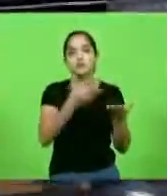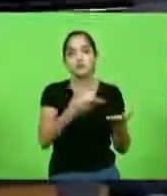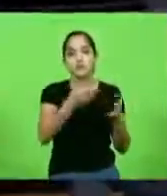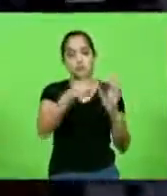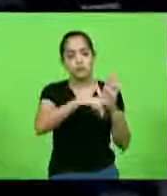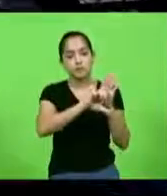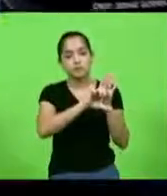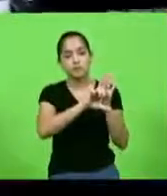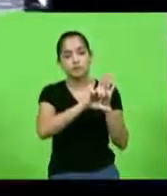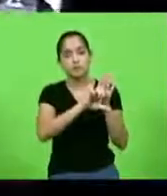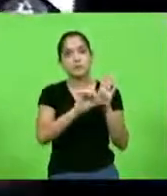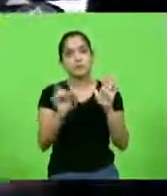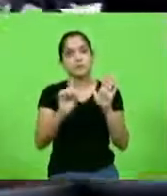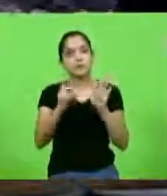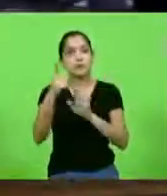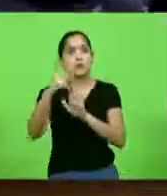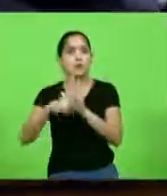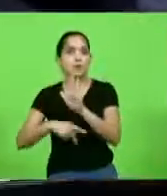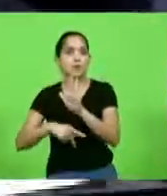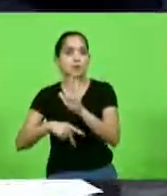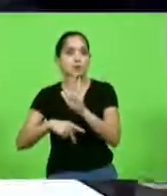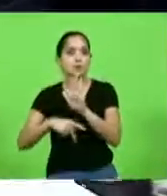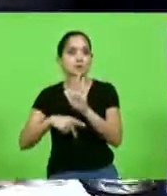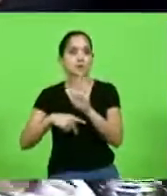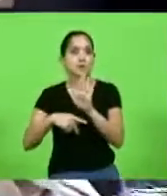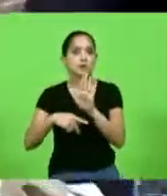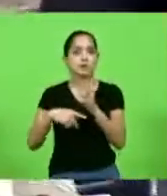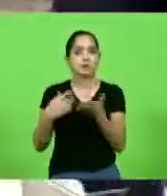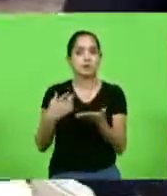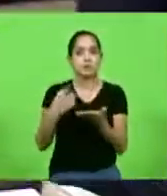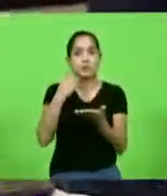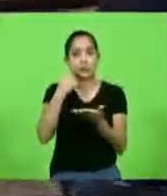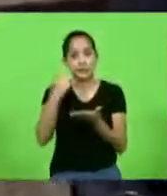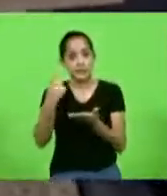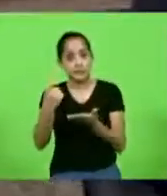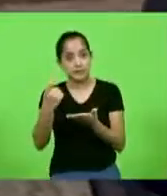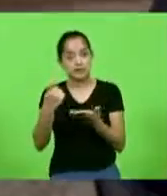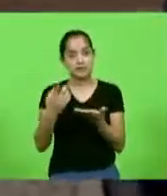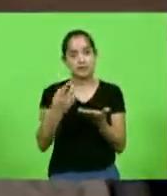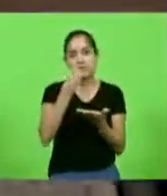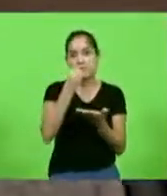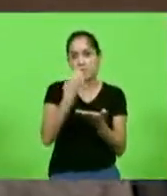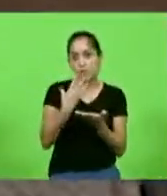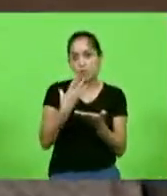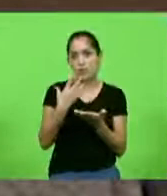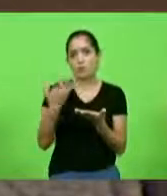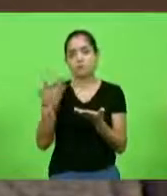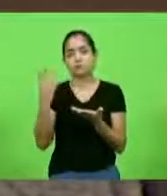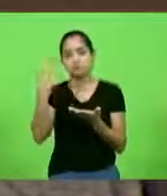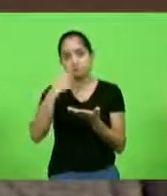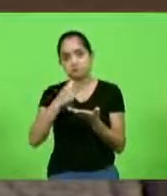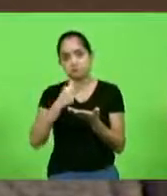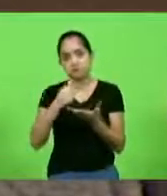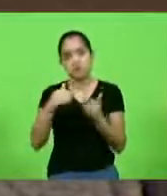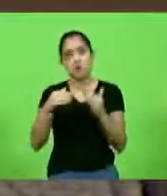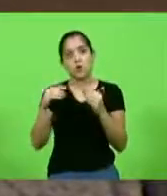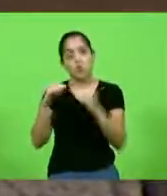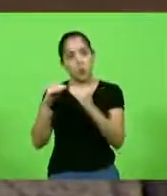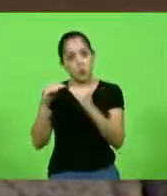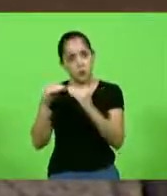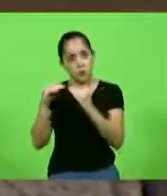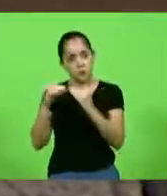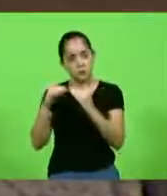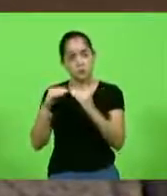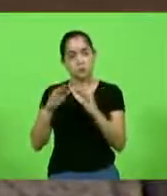de lei e não como um projeto, como a votação de uma intenção. A intenção é ótima, é linda, eu não discordo disso, concordo que é uma intenção